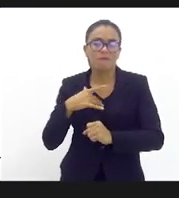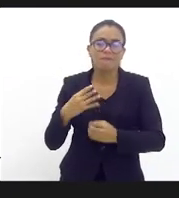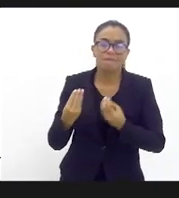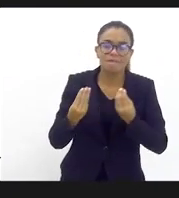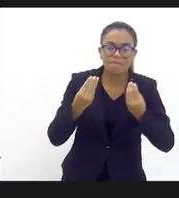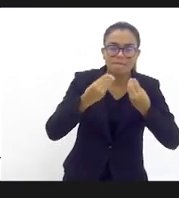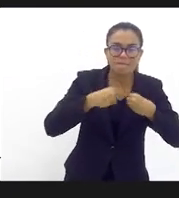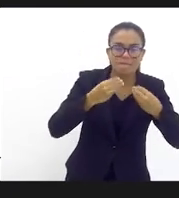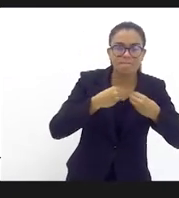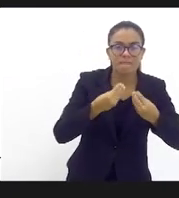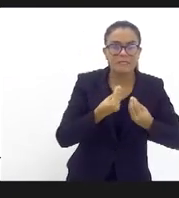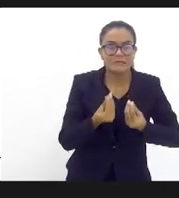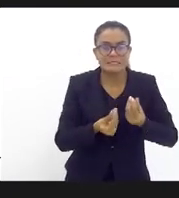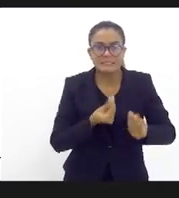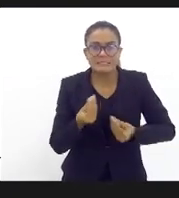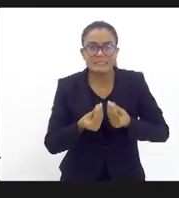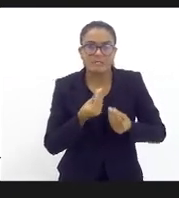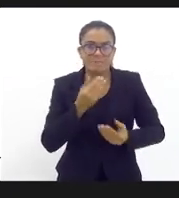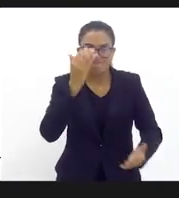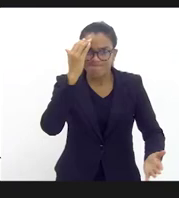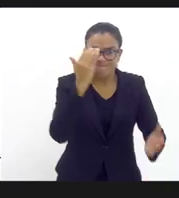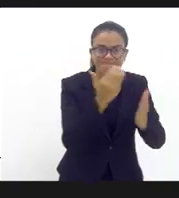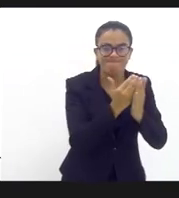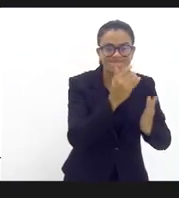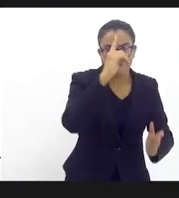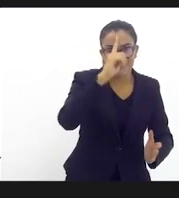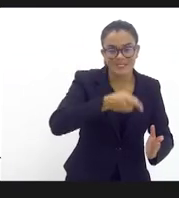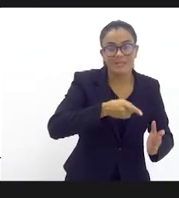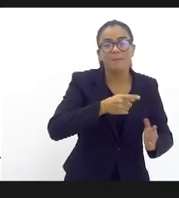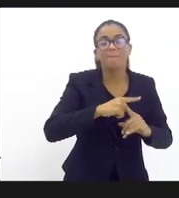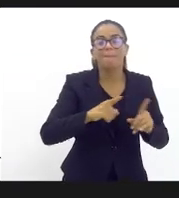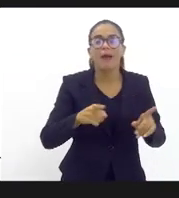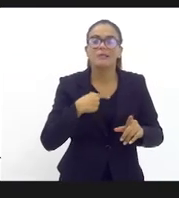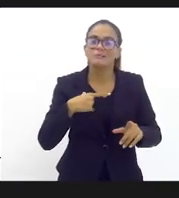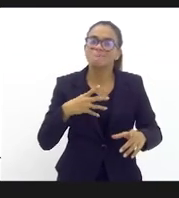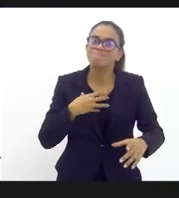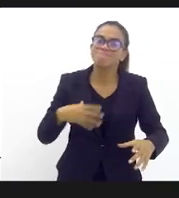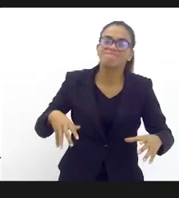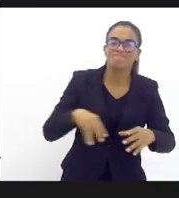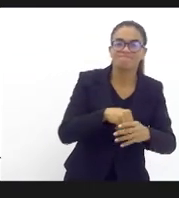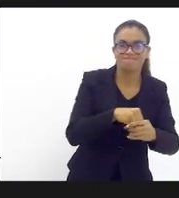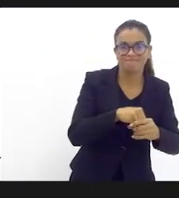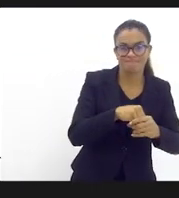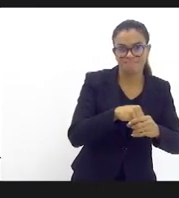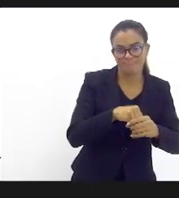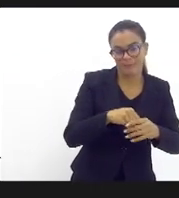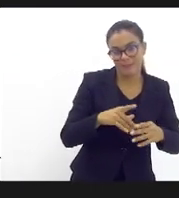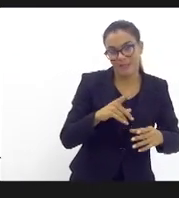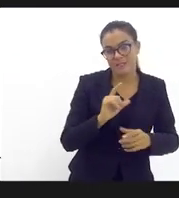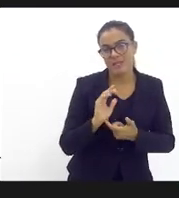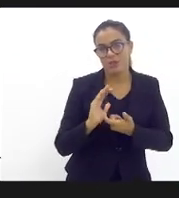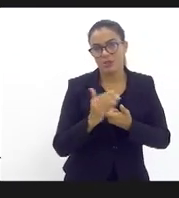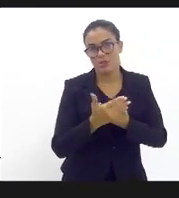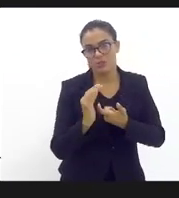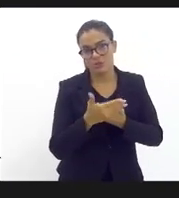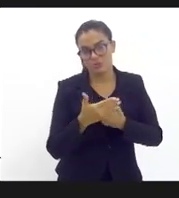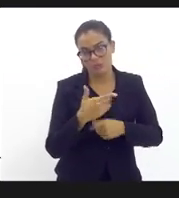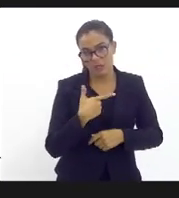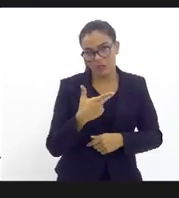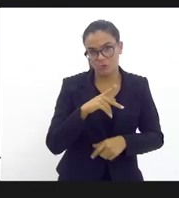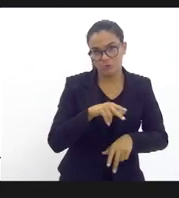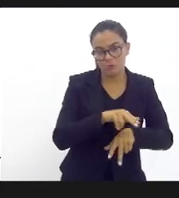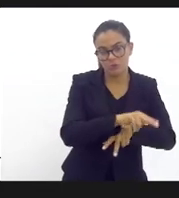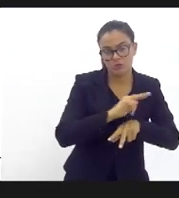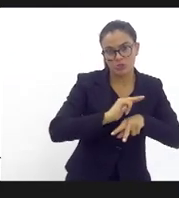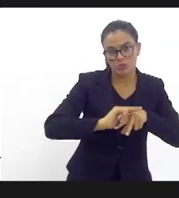dentro desse espaço, tendo que cumprir com essa demanda, mas mesmo não se enquadrando dentro desse gênero, dessa nomenclatura de gênero. Então, a gente